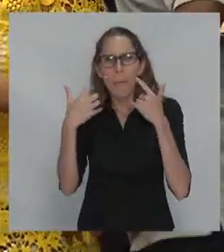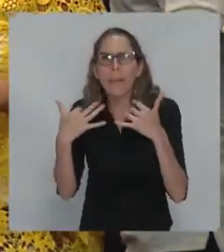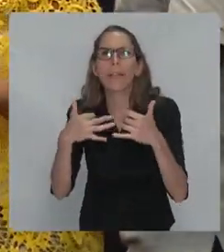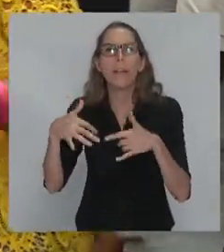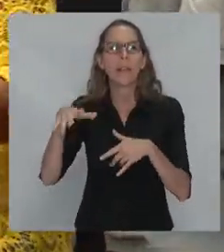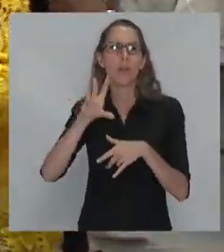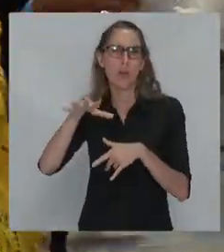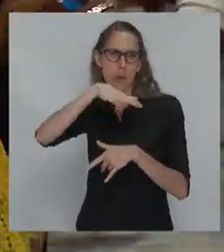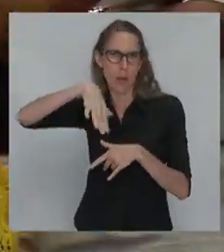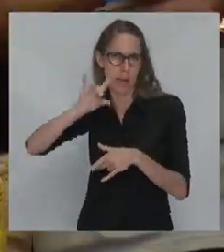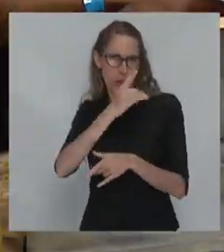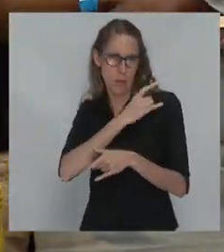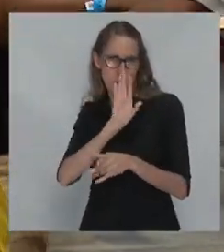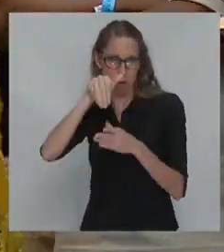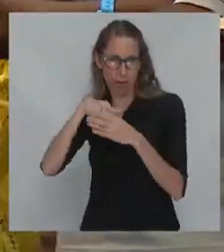e trabalho...